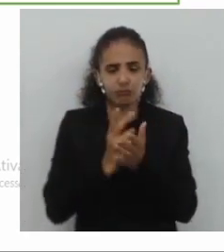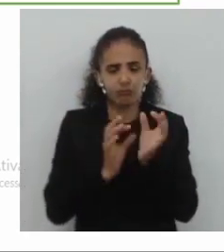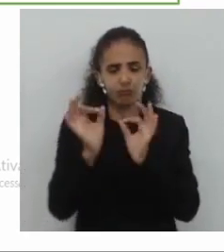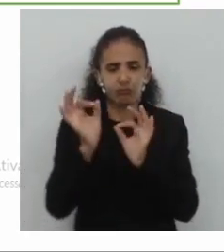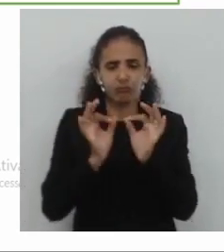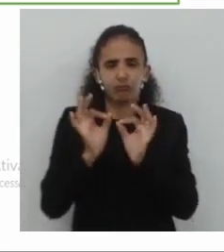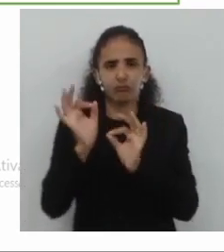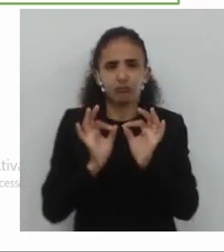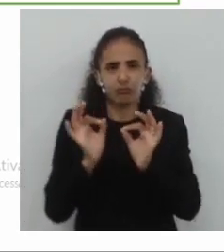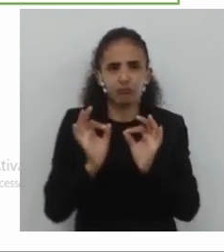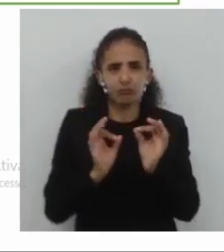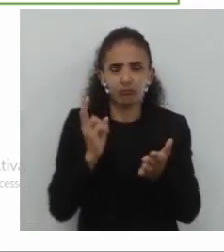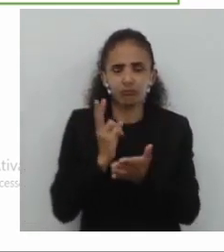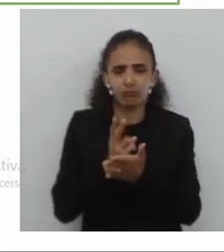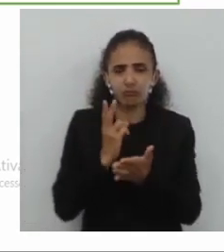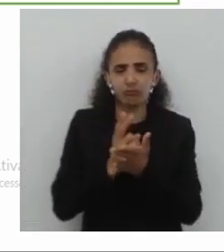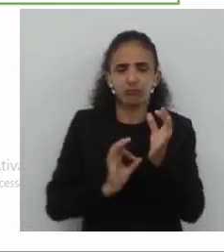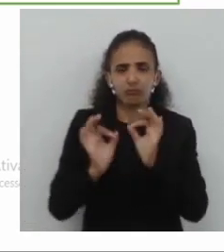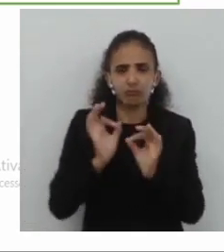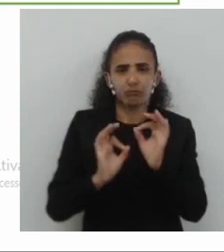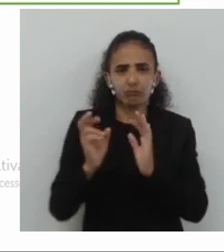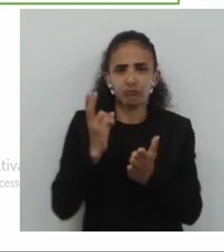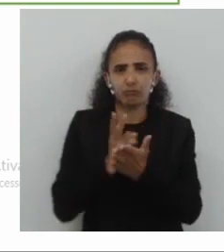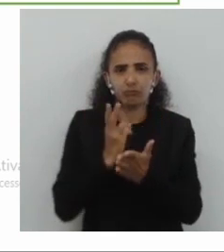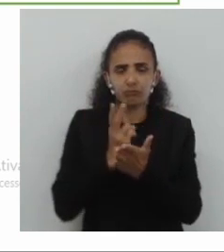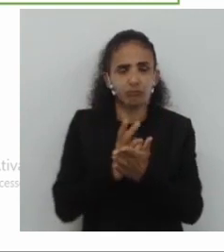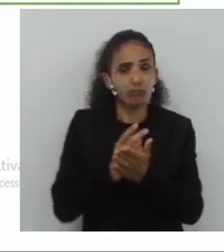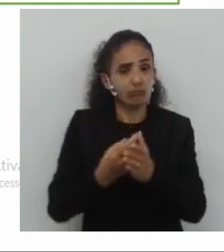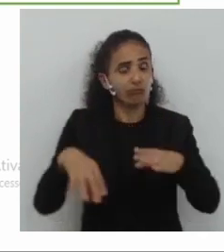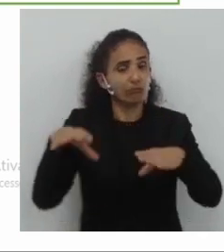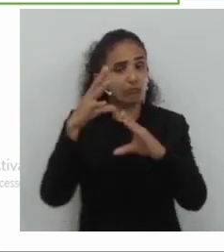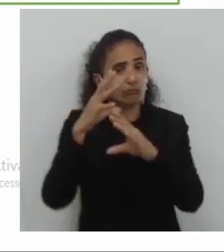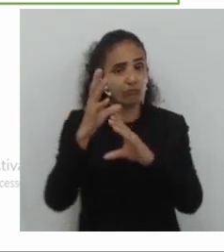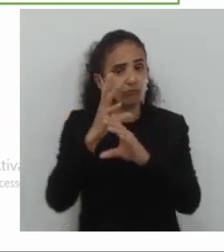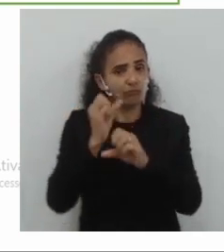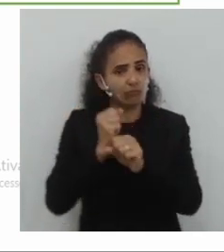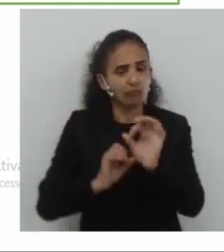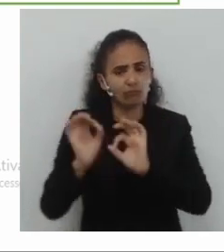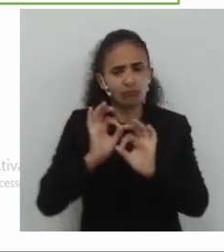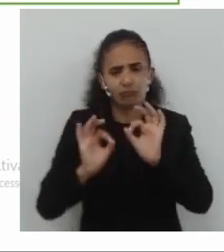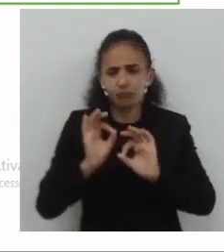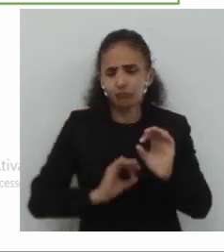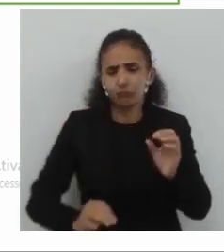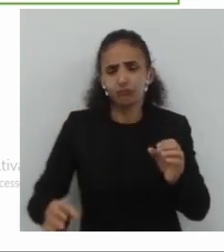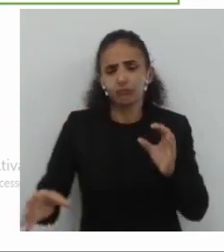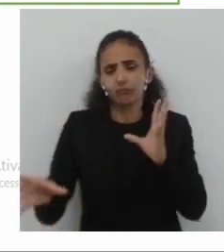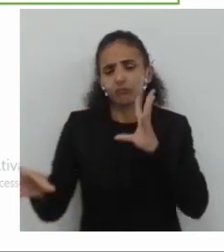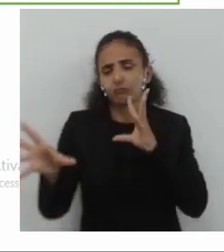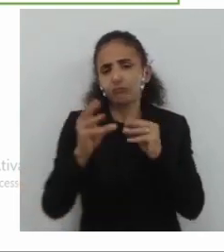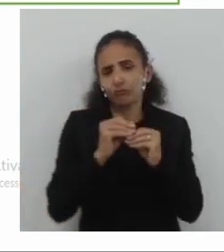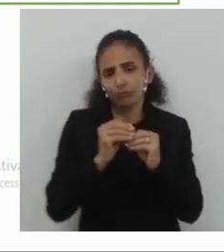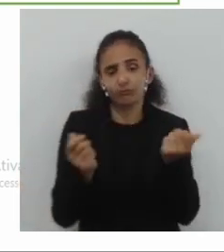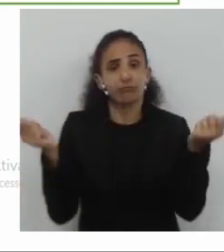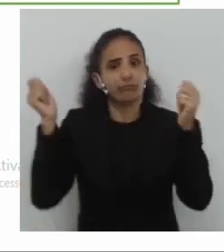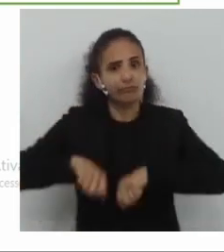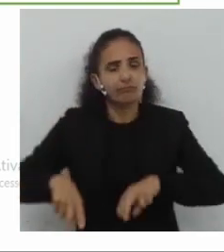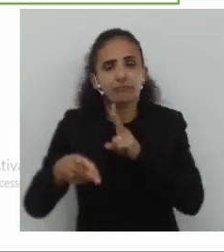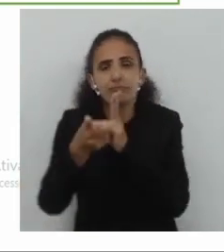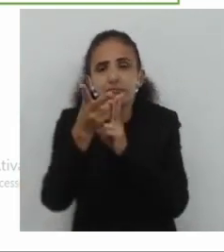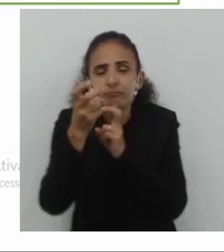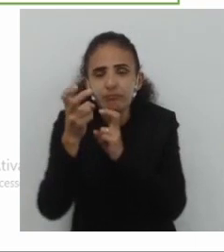que possam fazer uma tomada de nota ou um resumo de boa qualidade. C. Capacidade